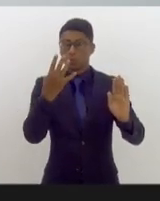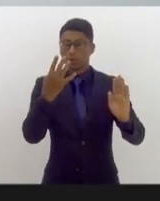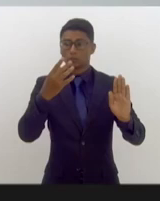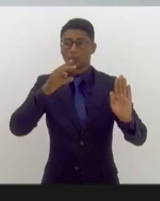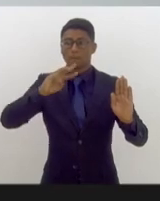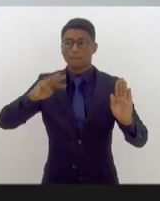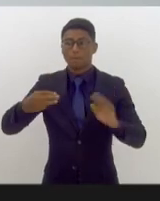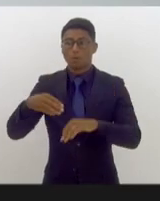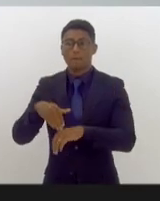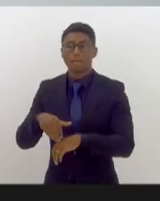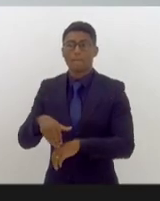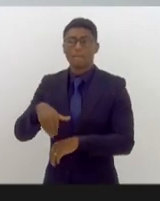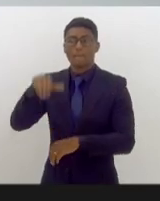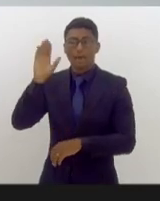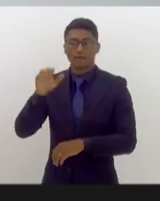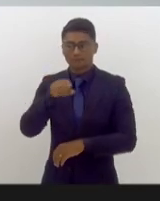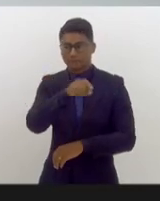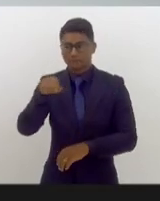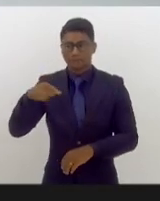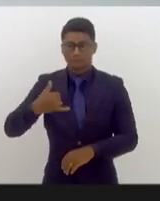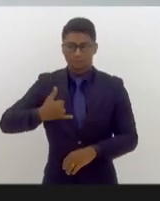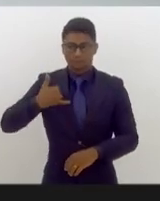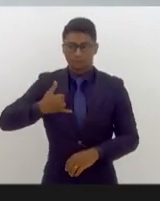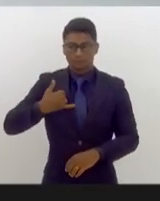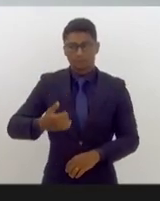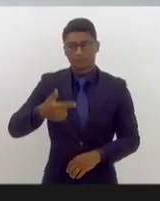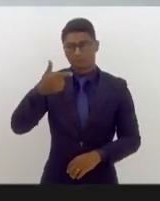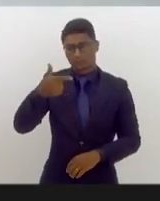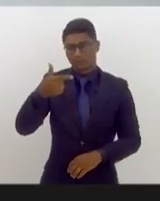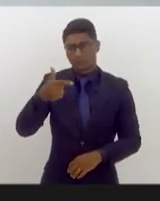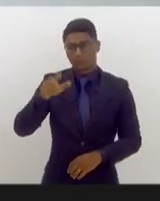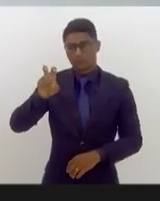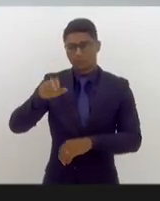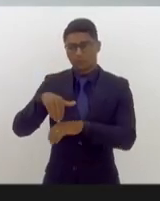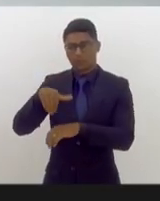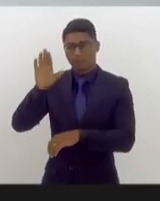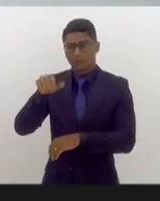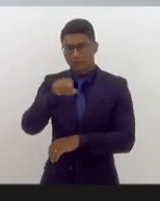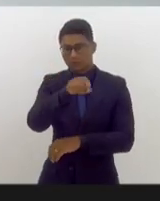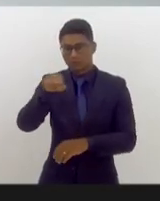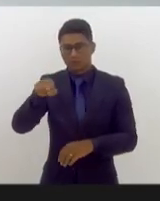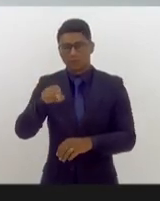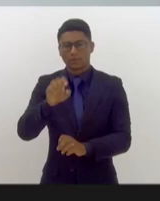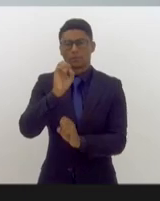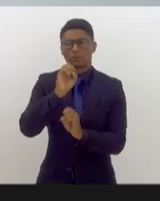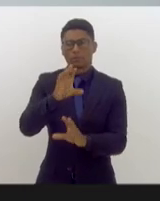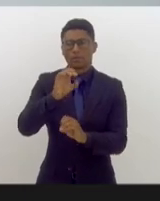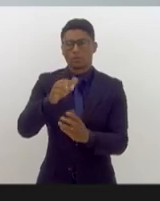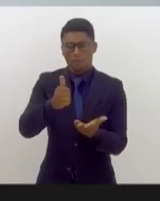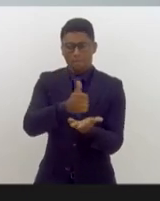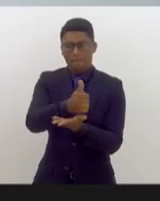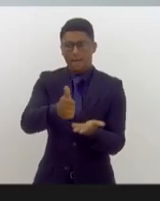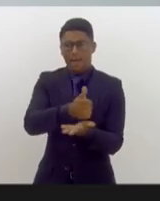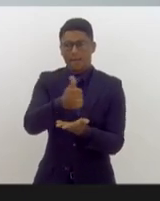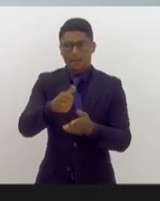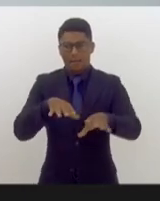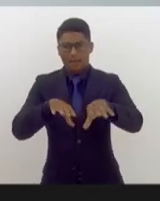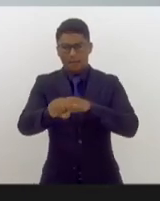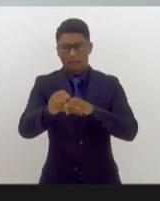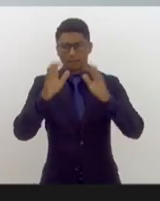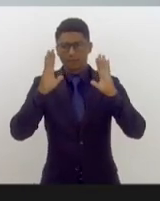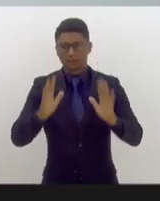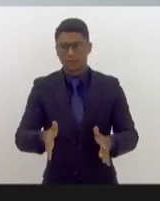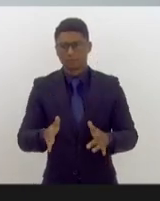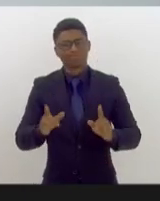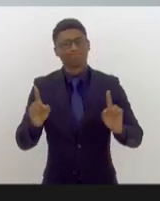Janeiro com mais de 25 anos e sem a educação básica concluída, é lógico que